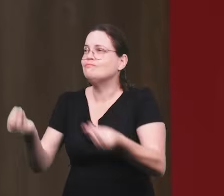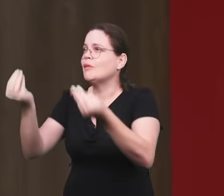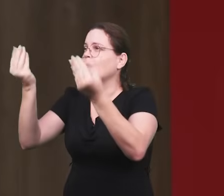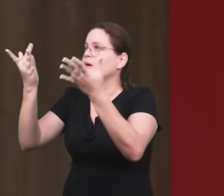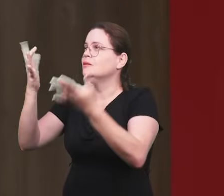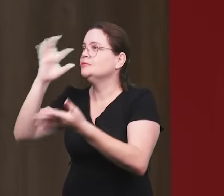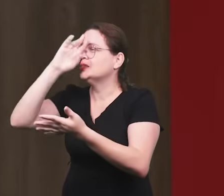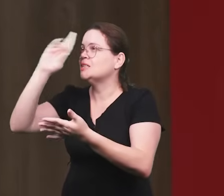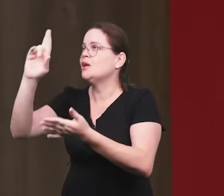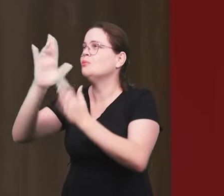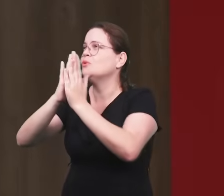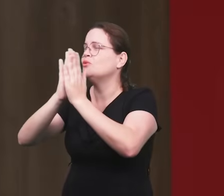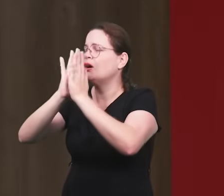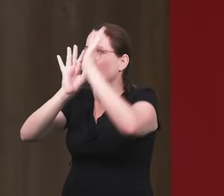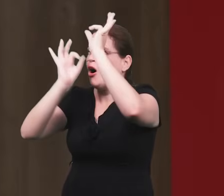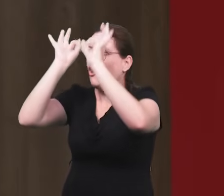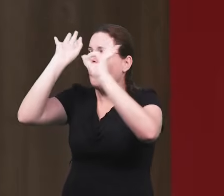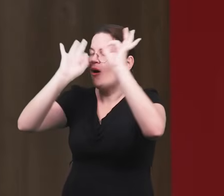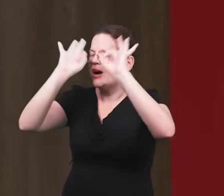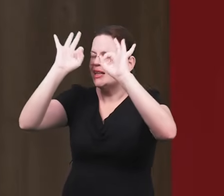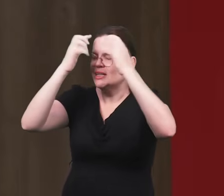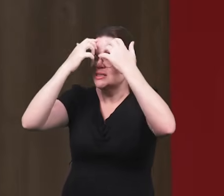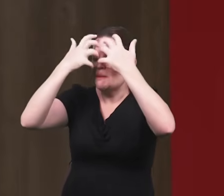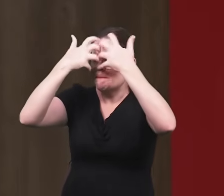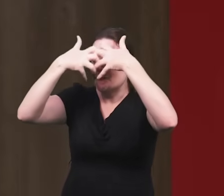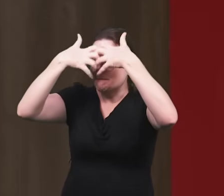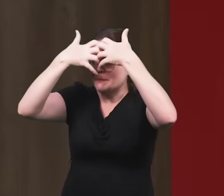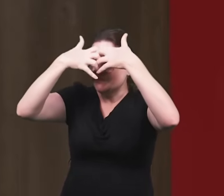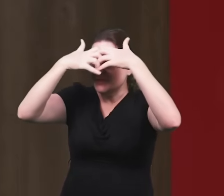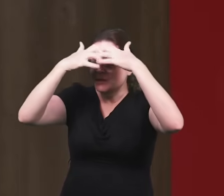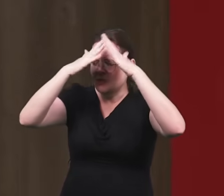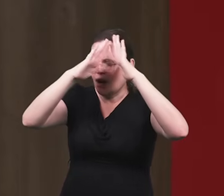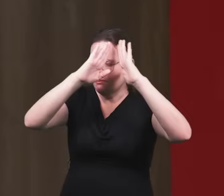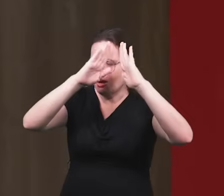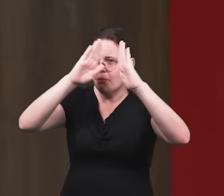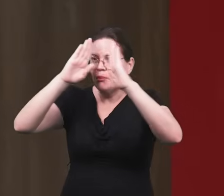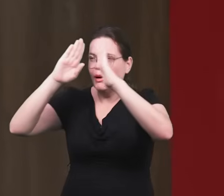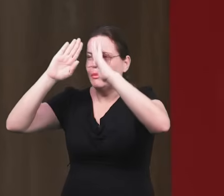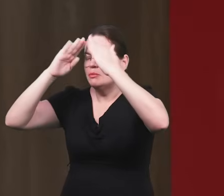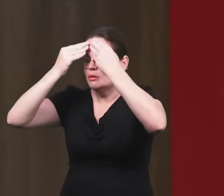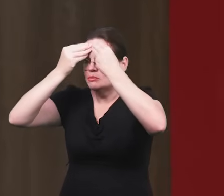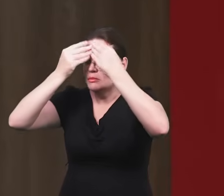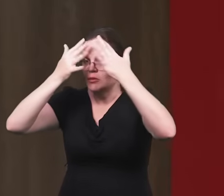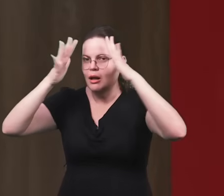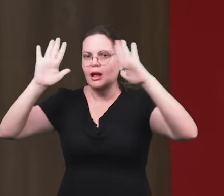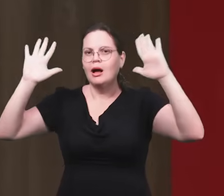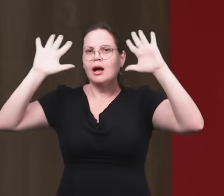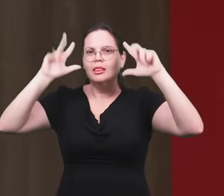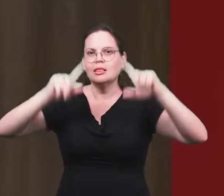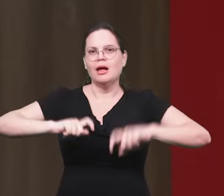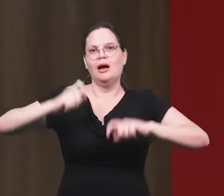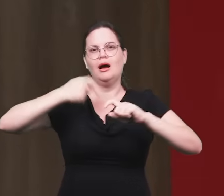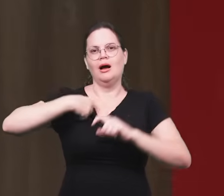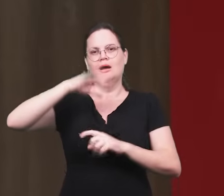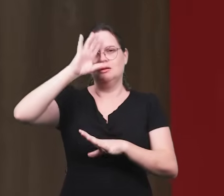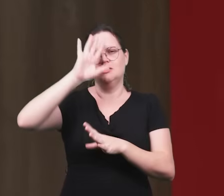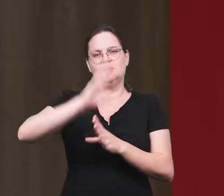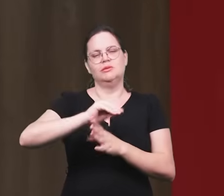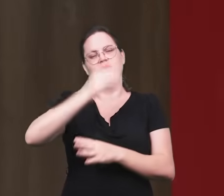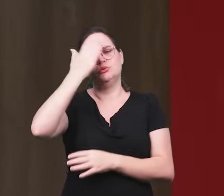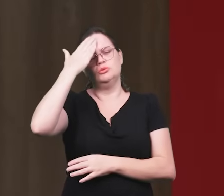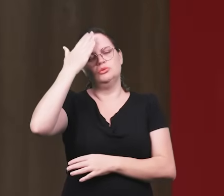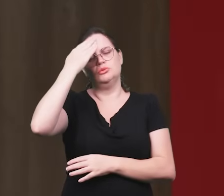Santo vem e alinha todas as coisas, nos dá um entendimento, clareia os nossos pensamentos e aí nós podemos seguir